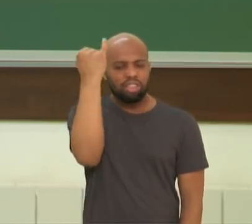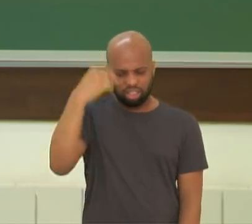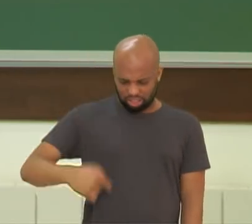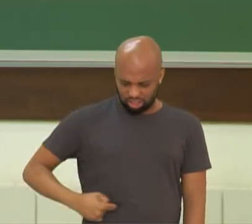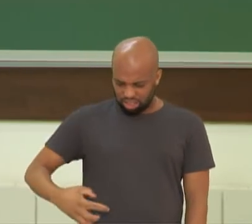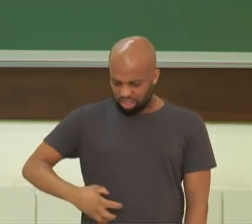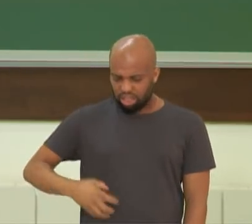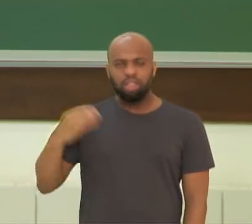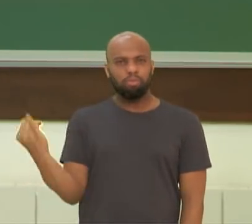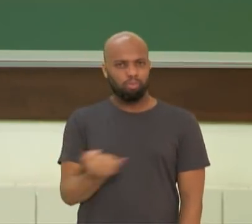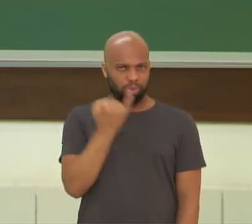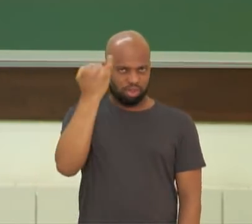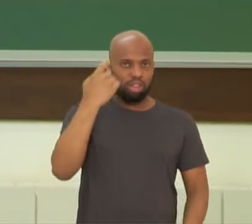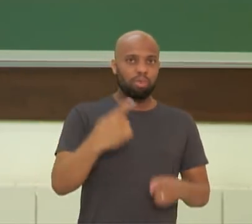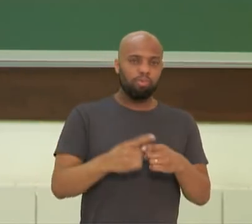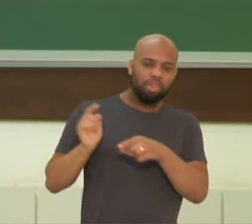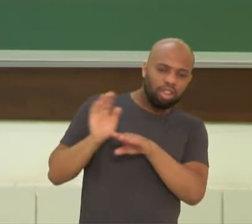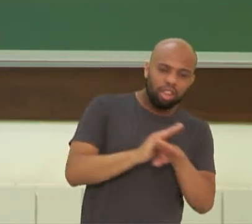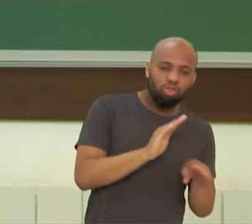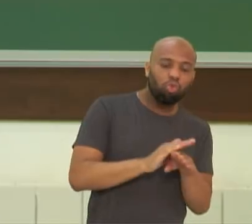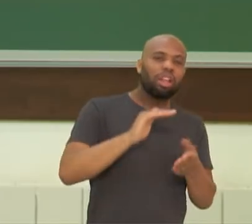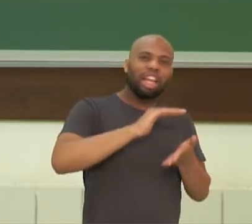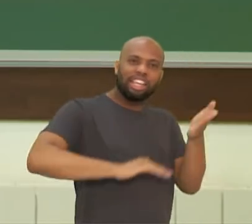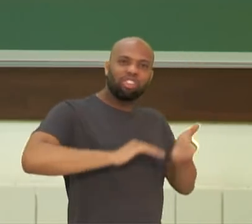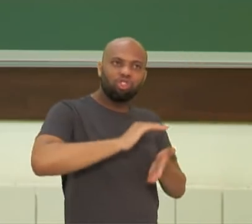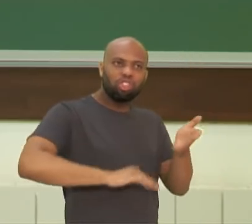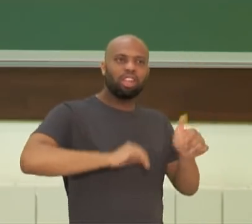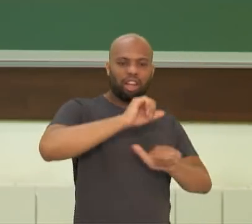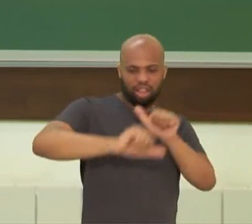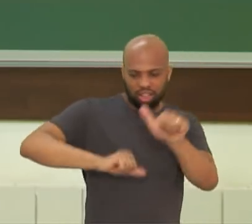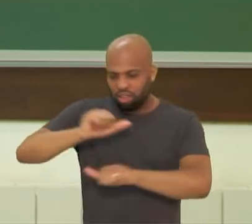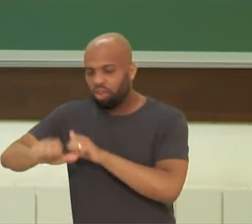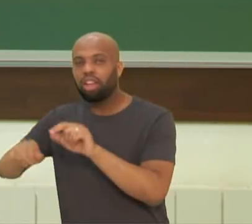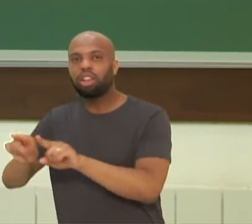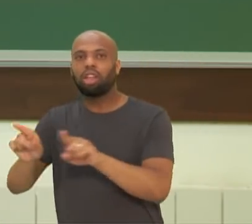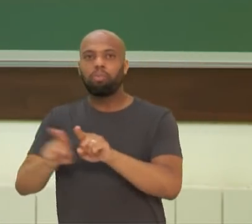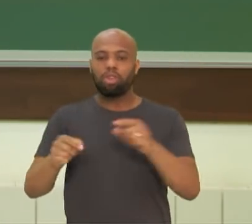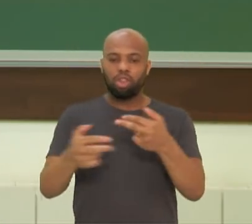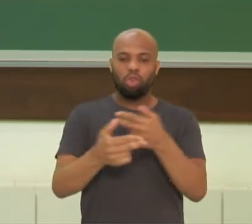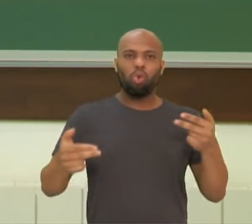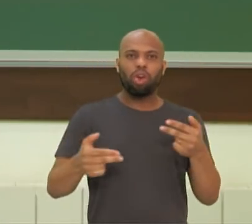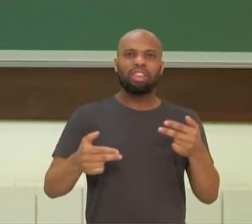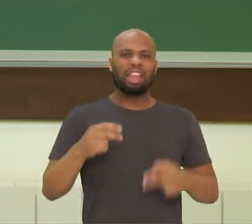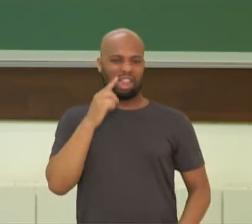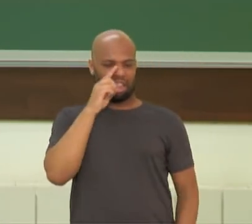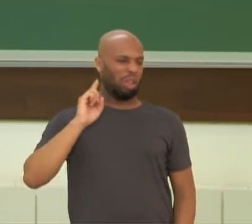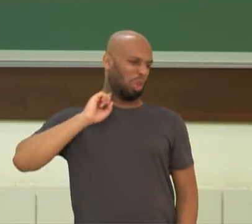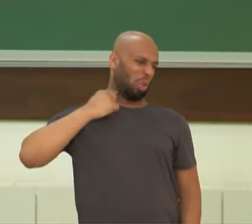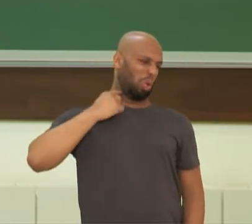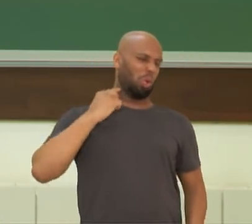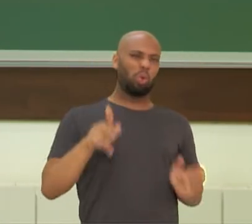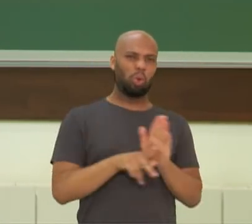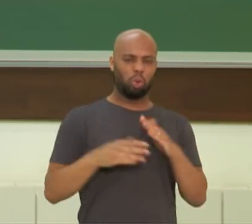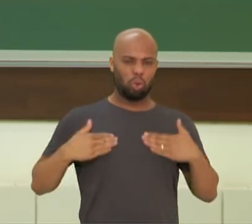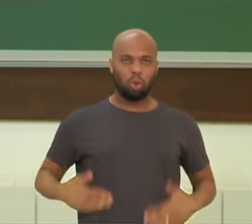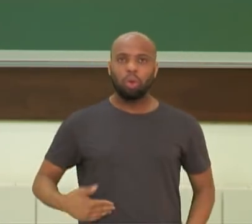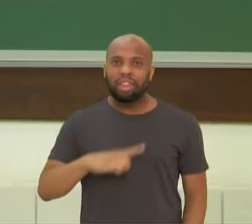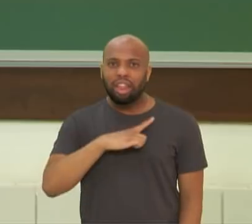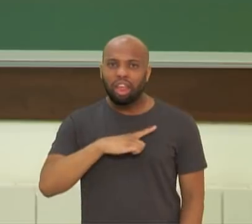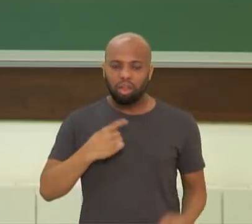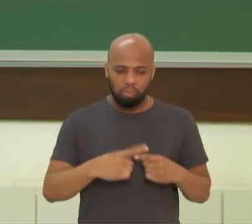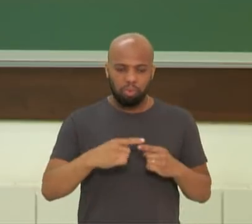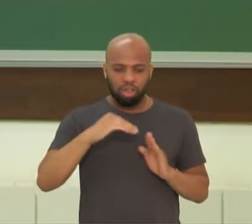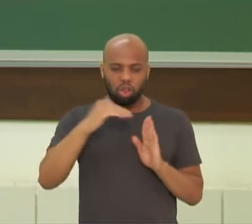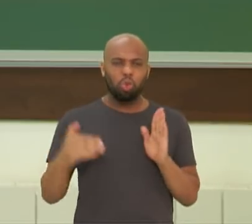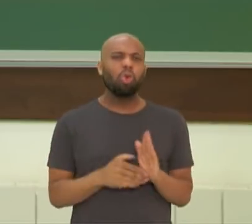mesmo. Ele ajuda a eliminar, a transformar compostos tóxicos do nosso corpo. Ou seja, tudo